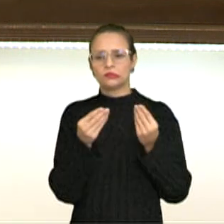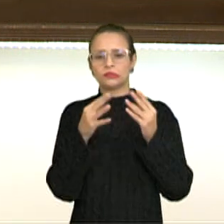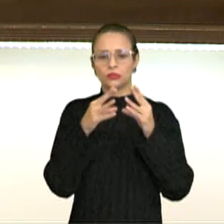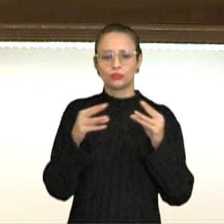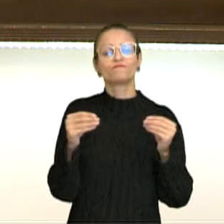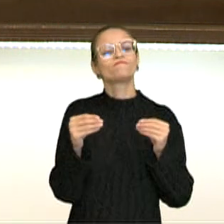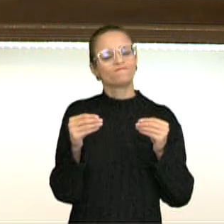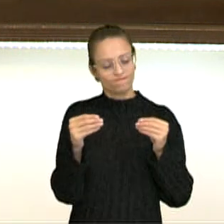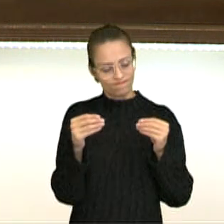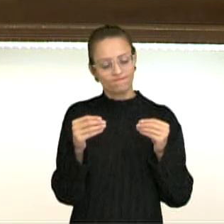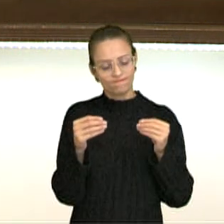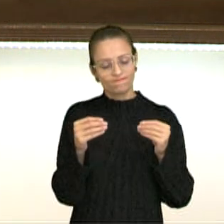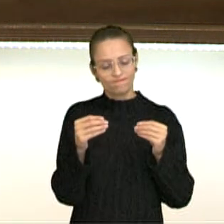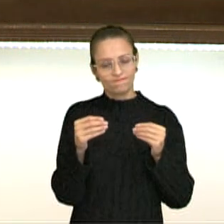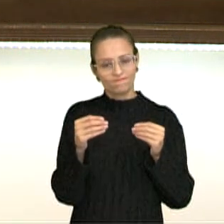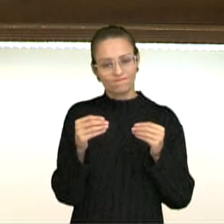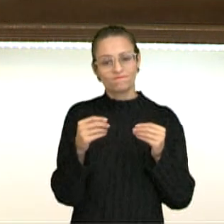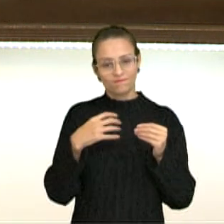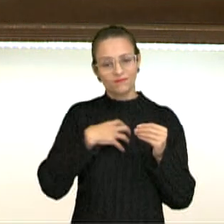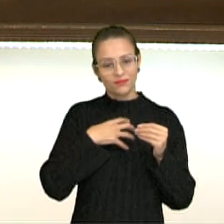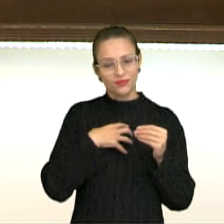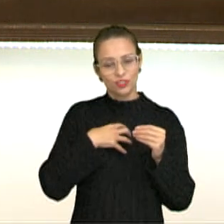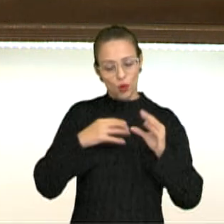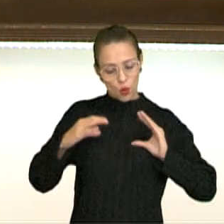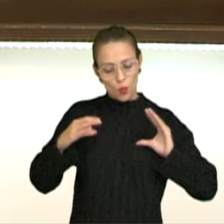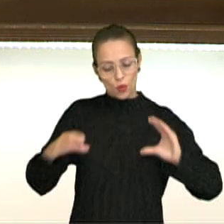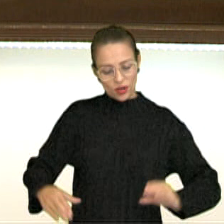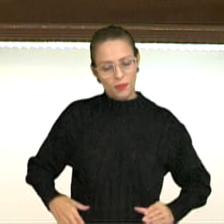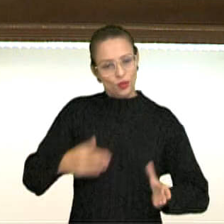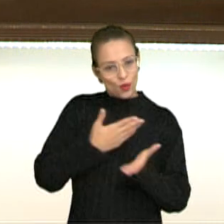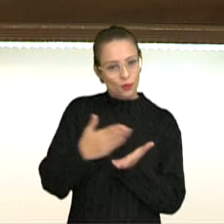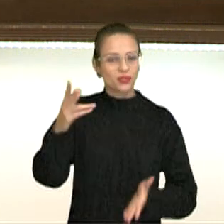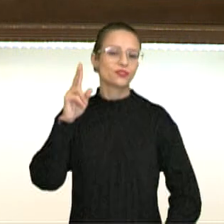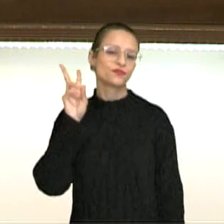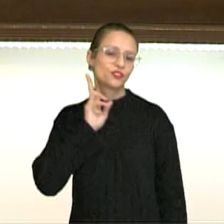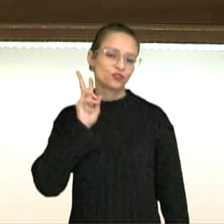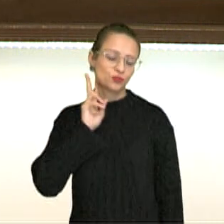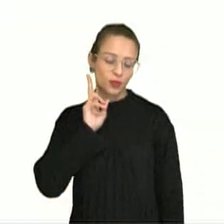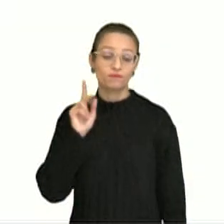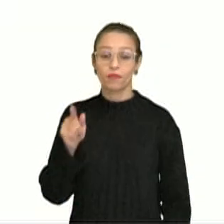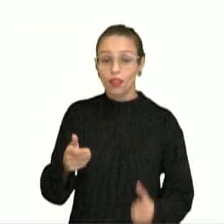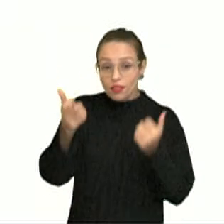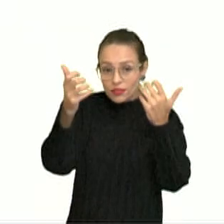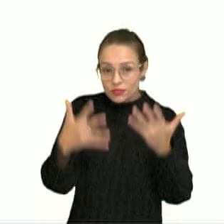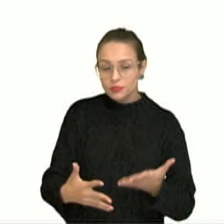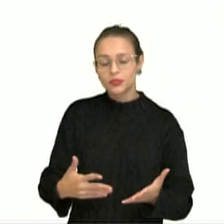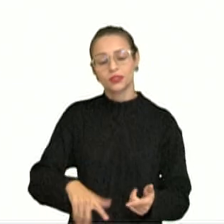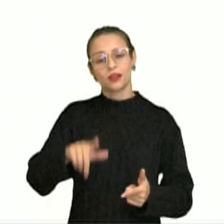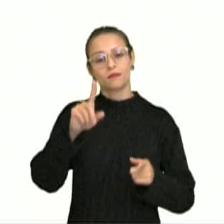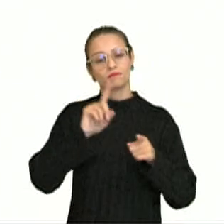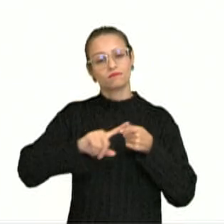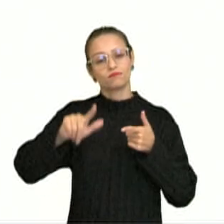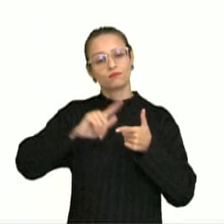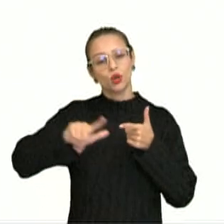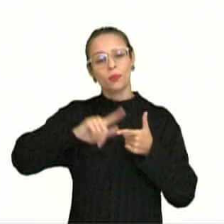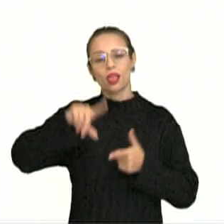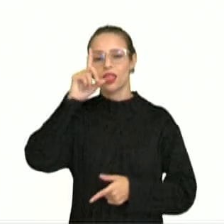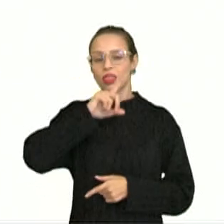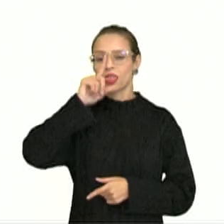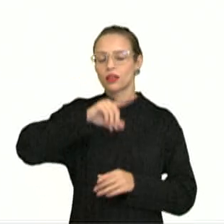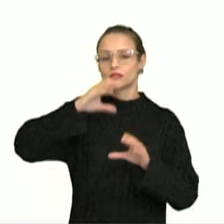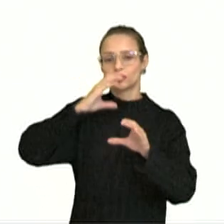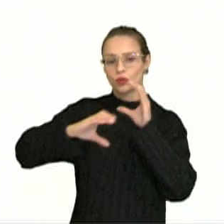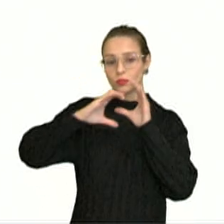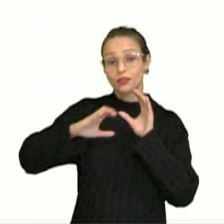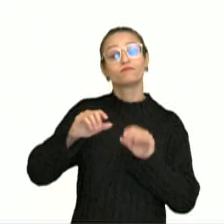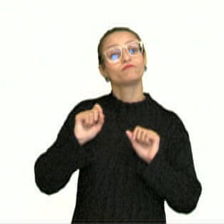acabam se colocando aí na posição de vítima. De acordo com ela, processos falhos de comunicação podem estimular indivíduos